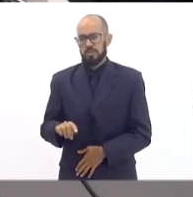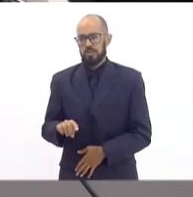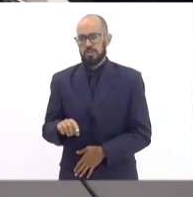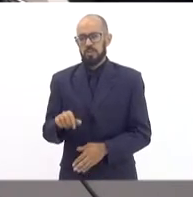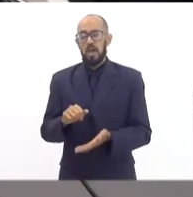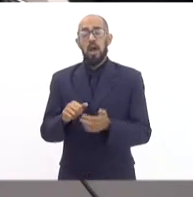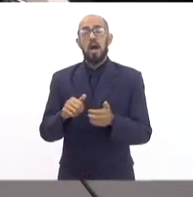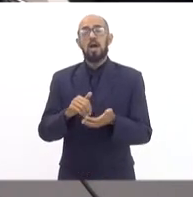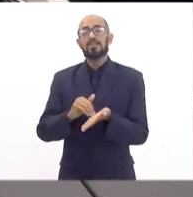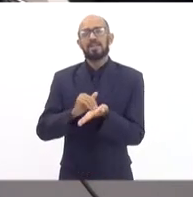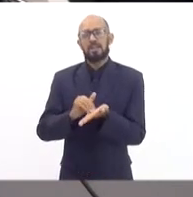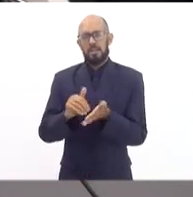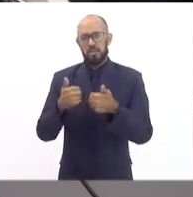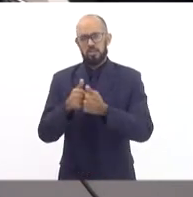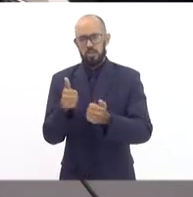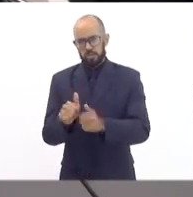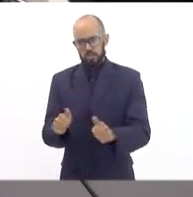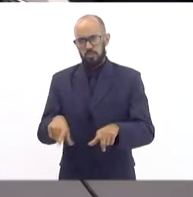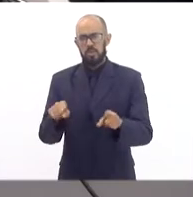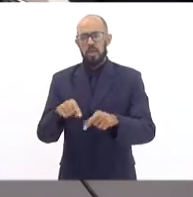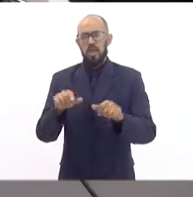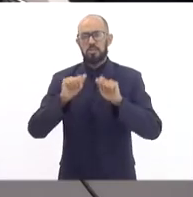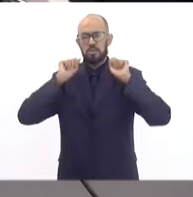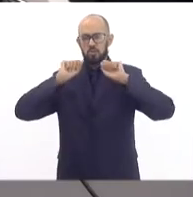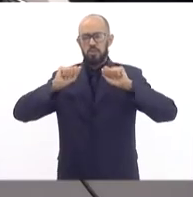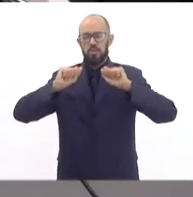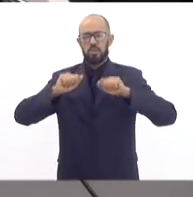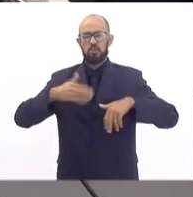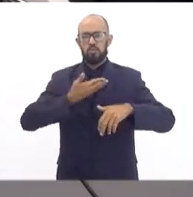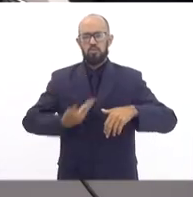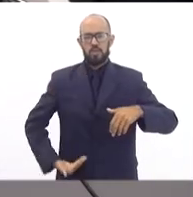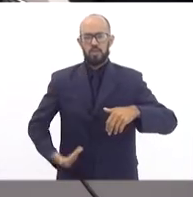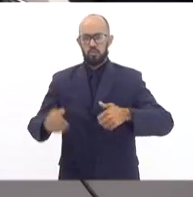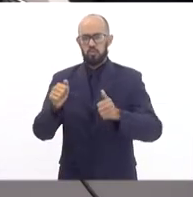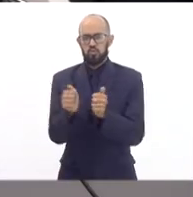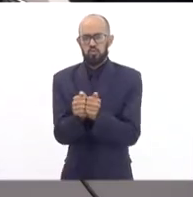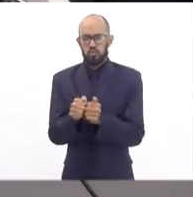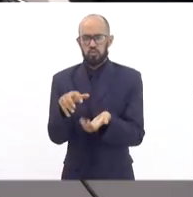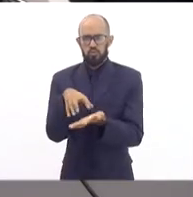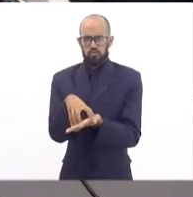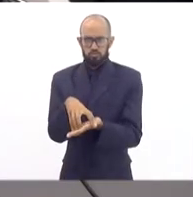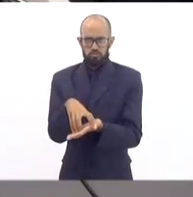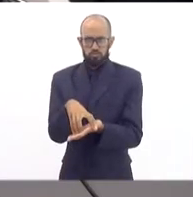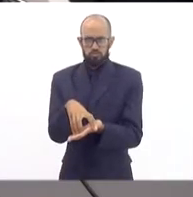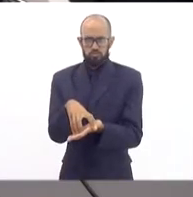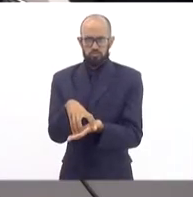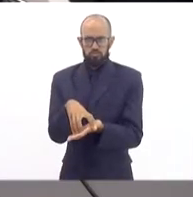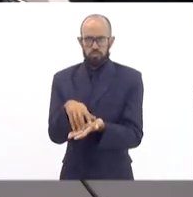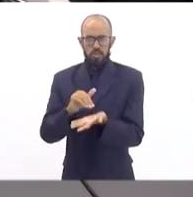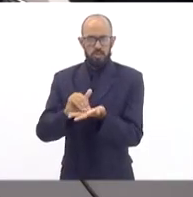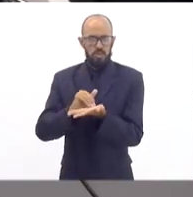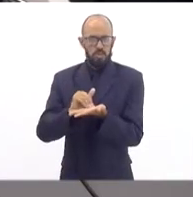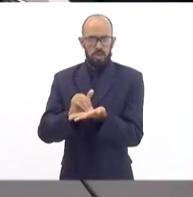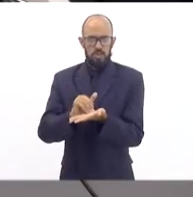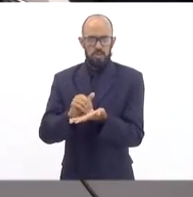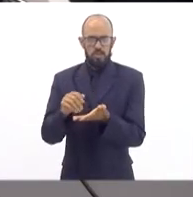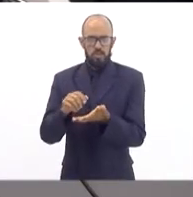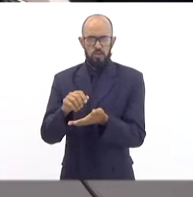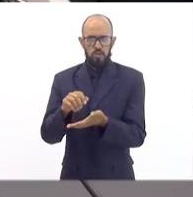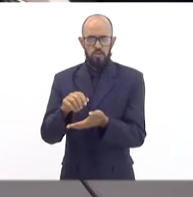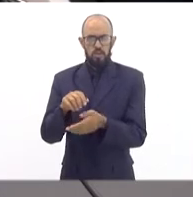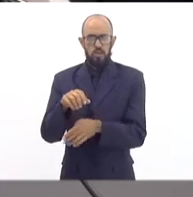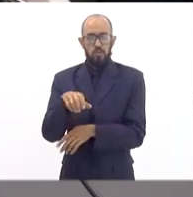e assessoria do governador com a concessionária. A Secretaria de Fazenda, não? Até agora, não. Agora, ela mais está